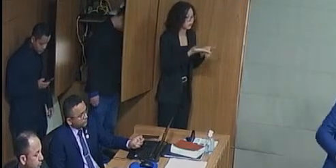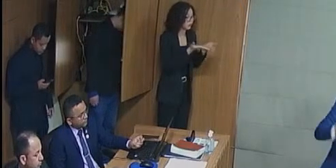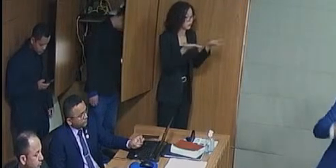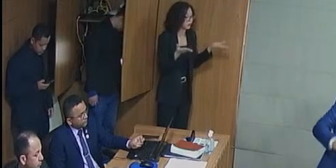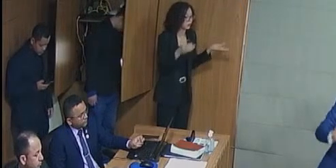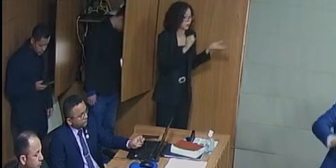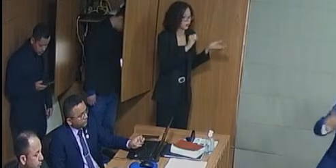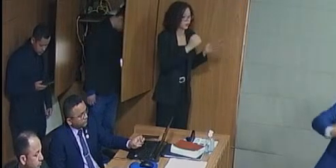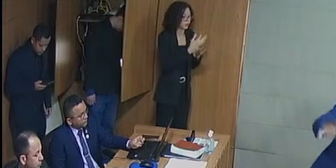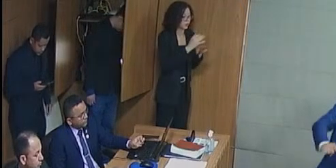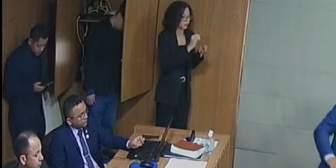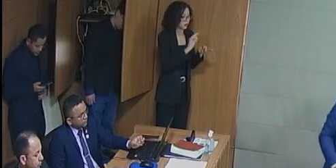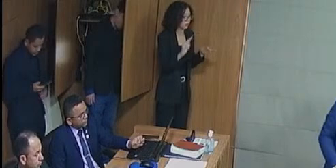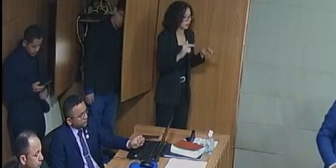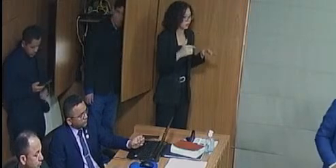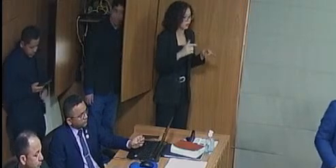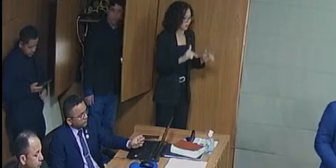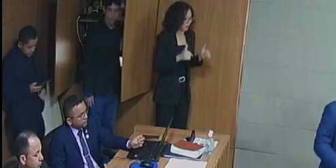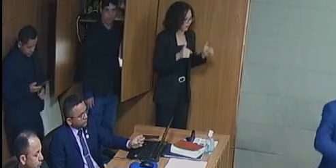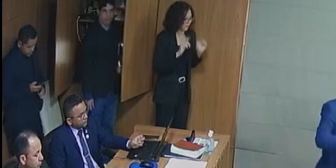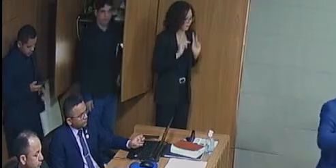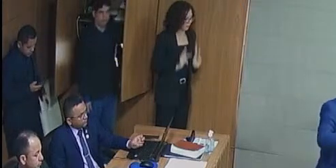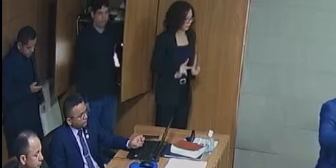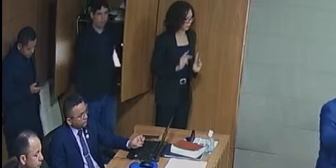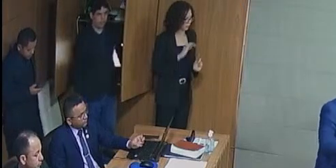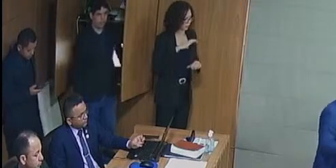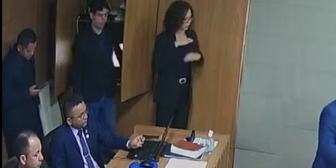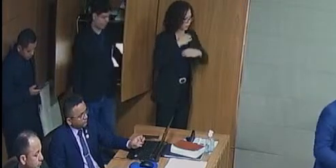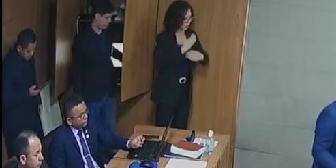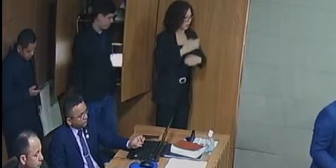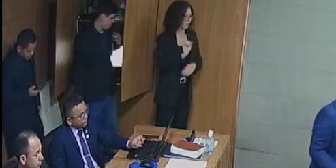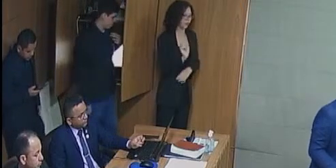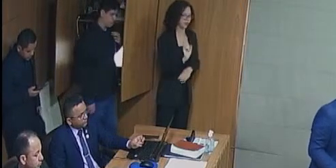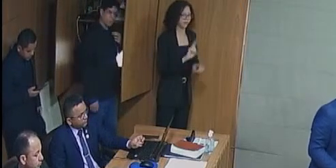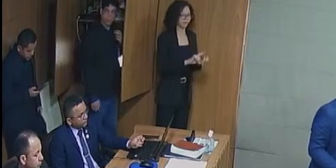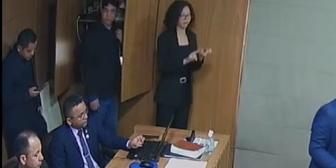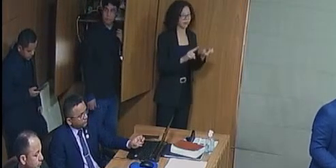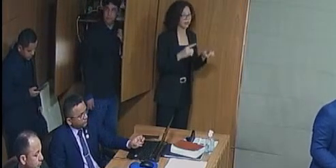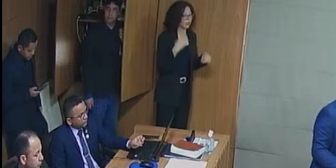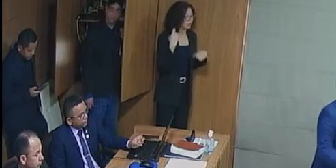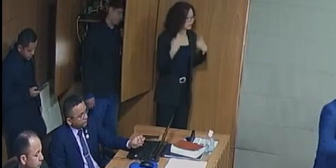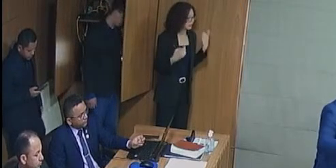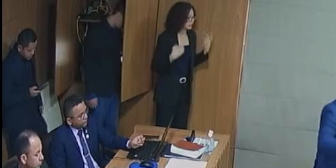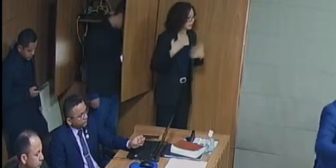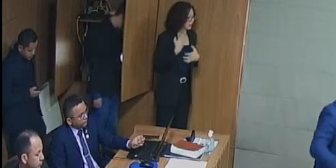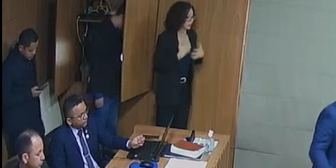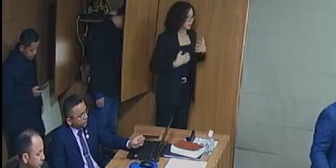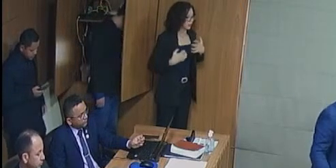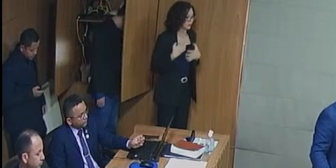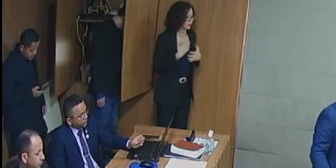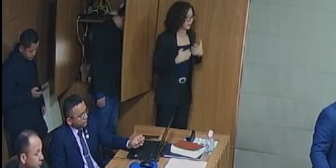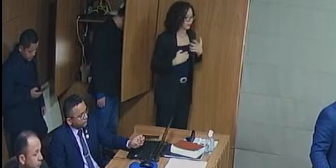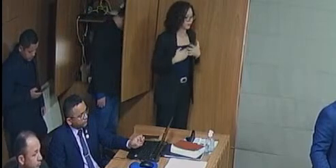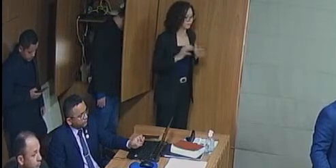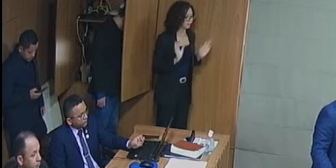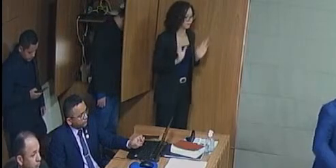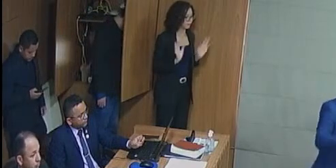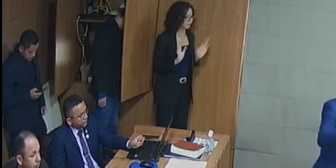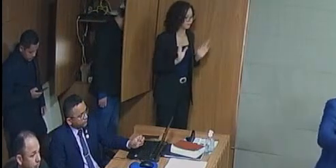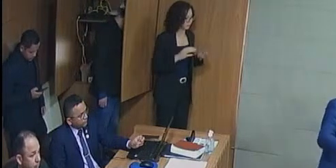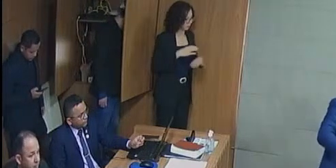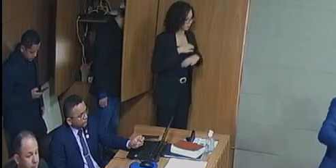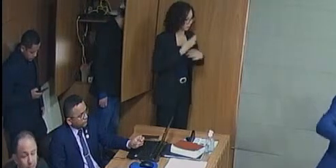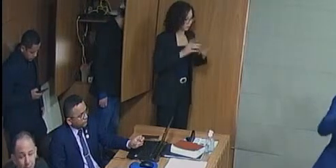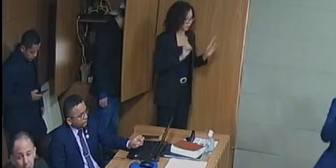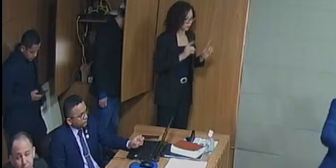São Luís Este não é um ato de coragem é um ato de desespero não é um ato de coragem é um ato de